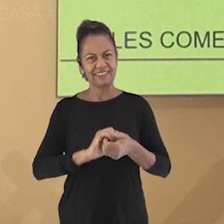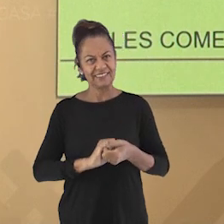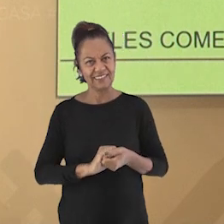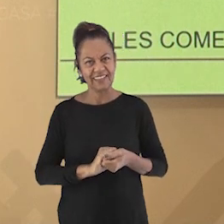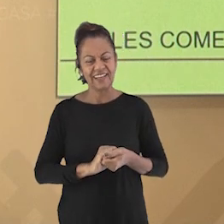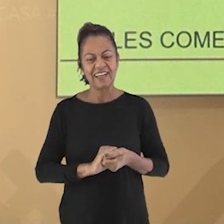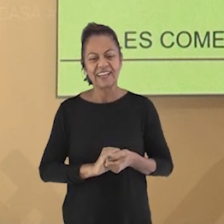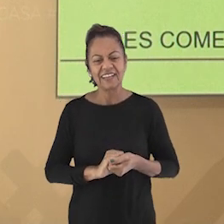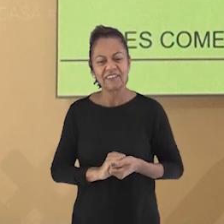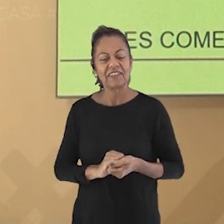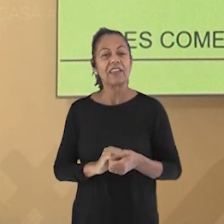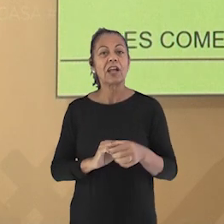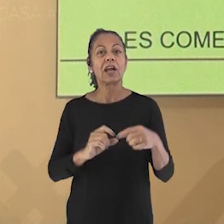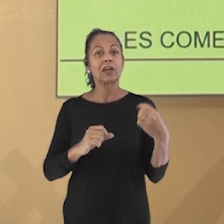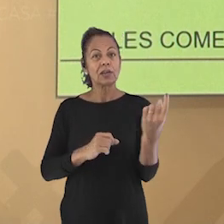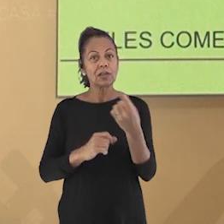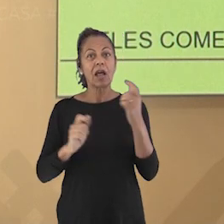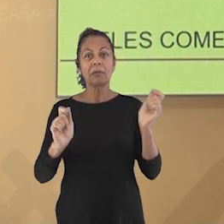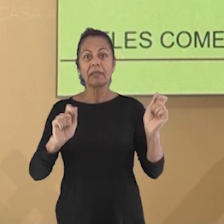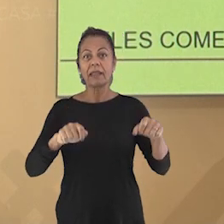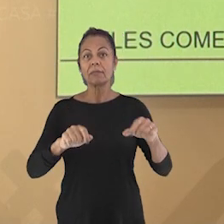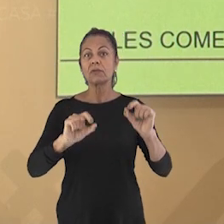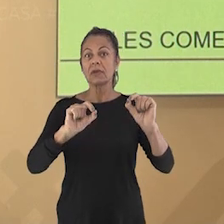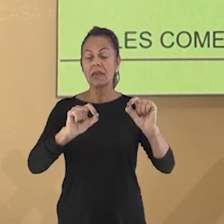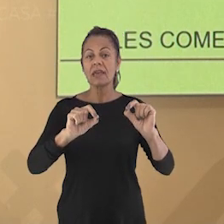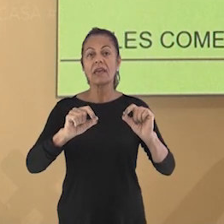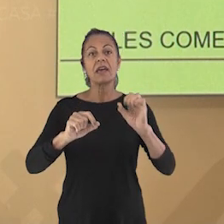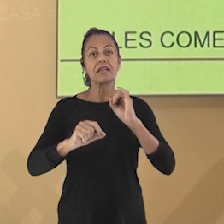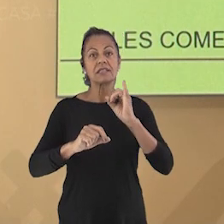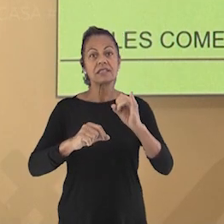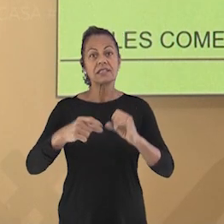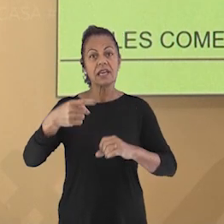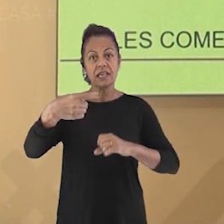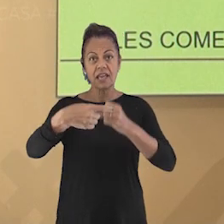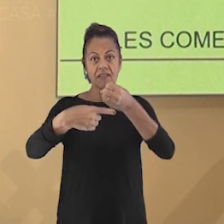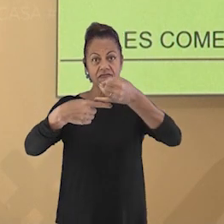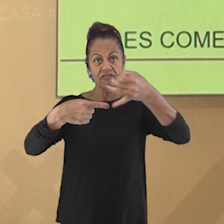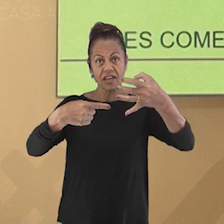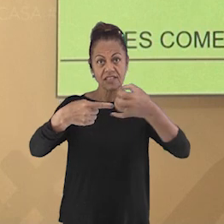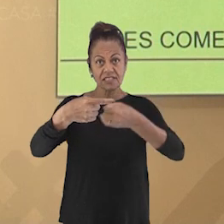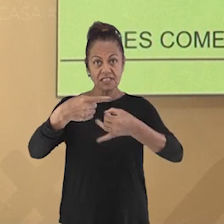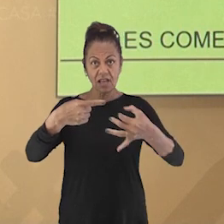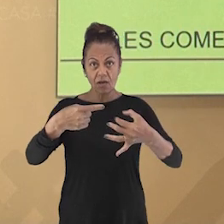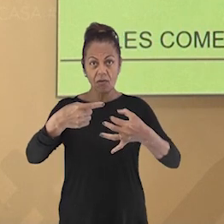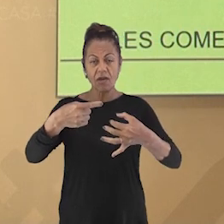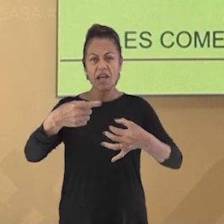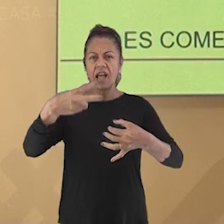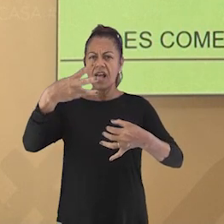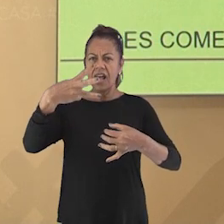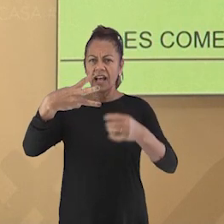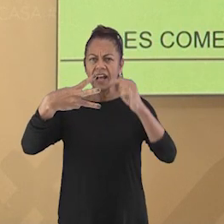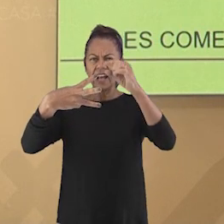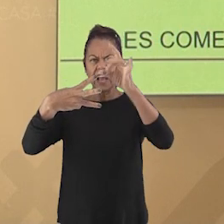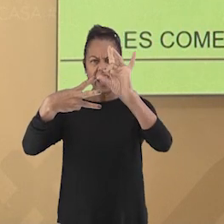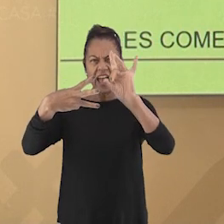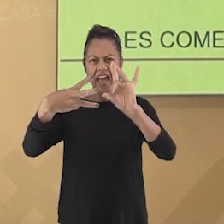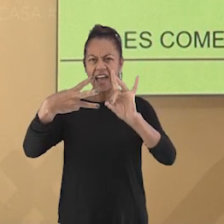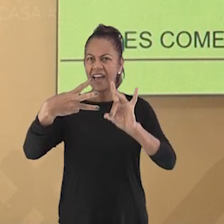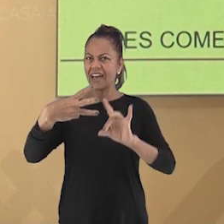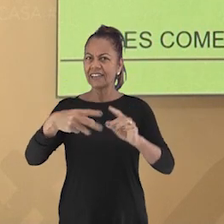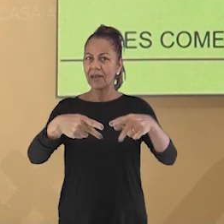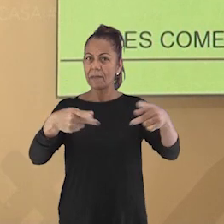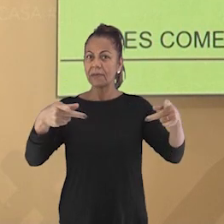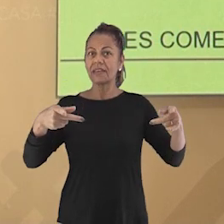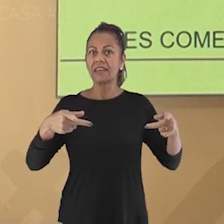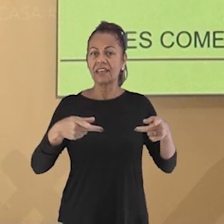modo, nós podemos falar que a fração da pizza de cada um, embora seja escrita de maneira diferente,